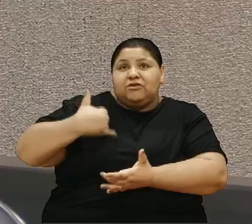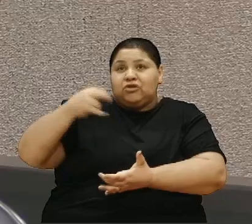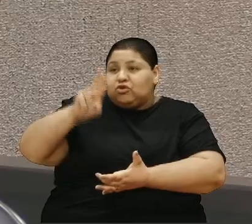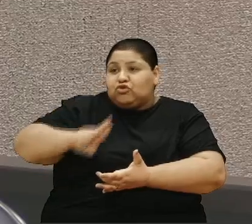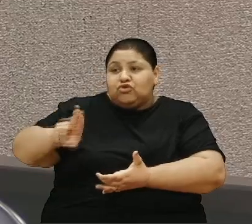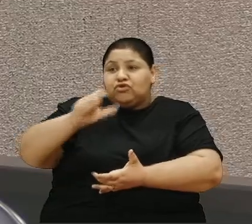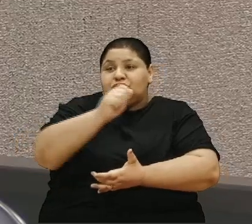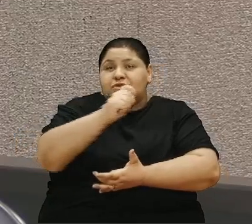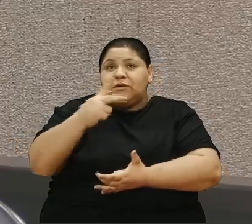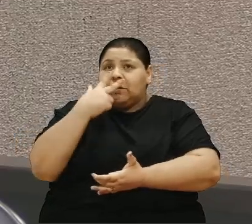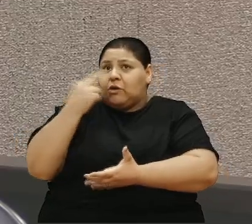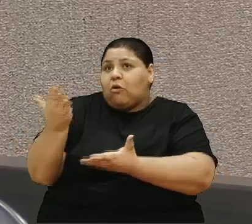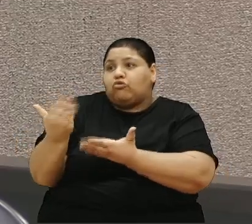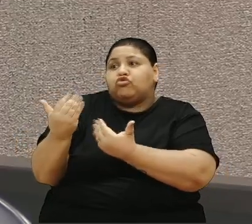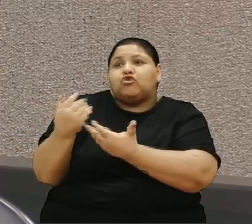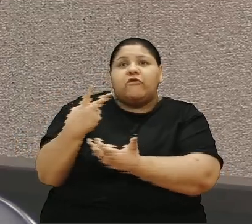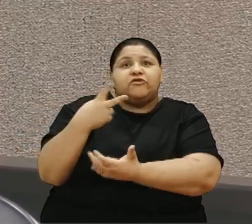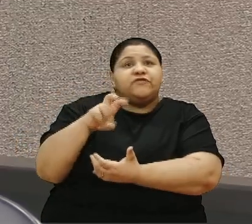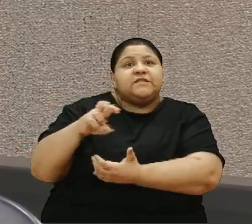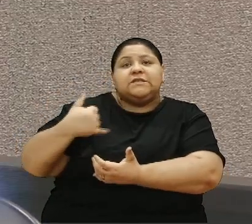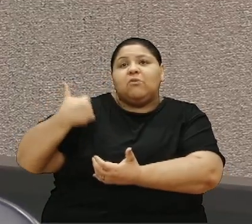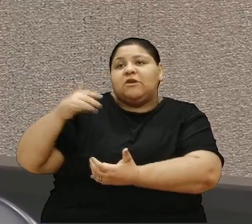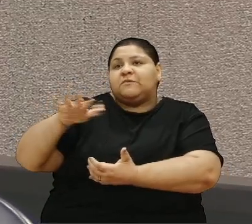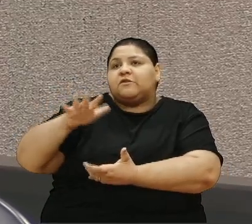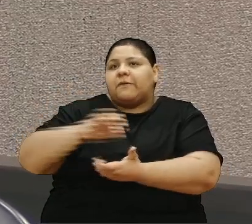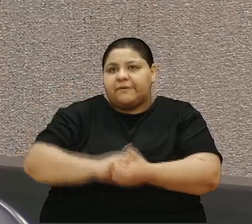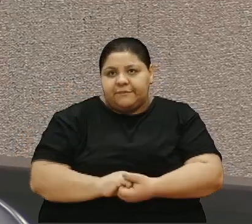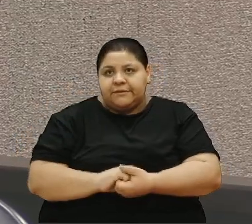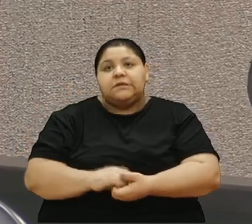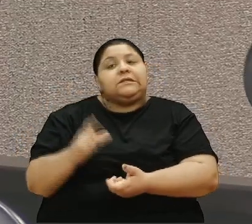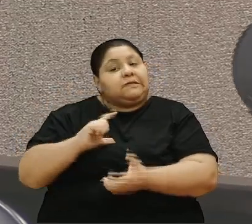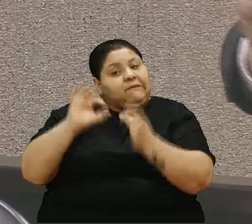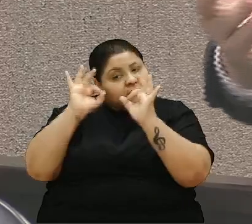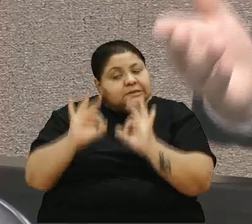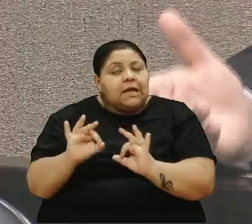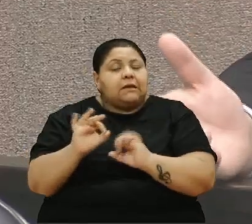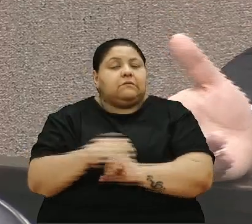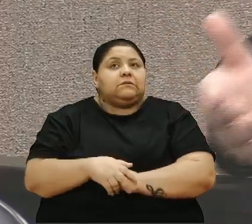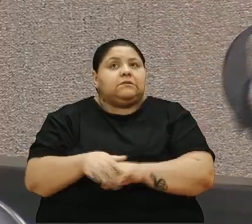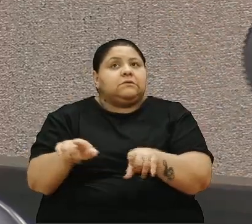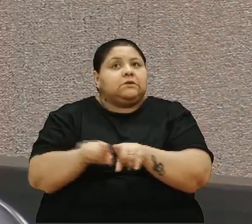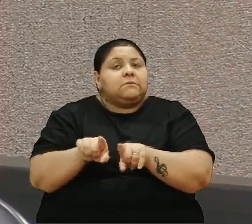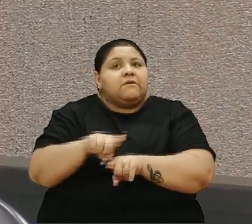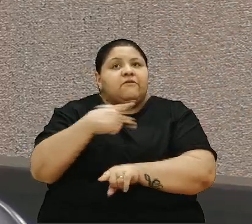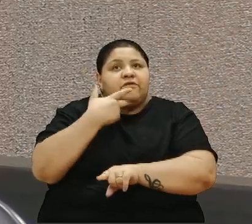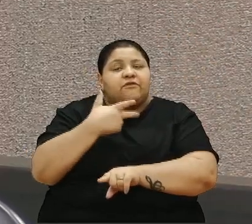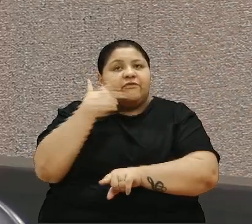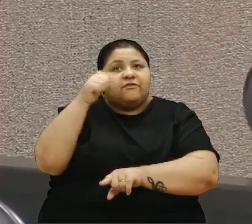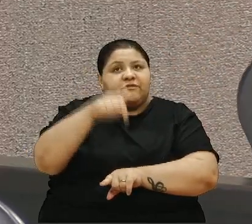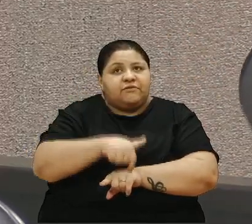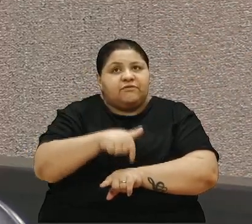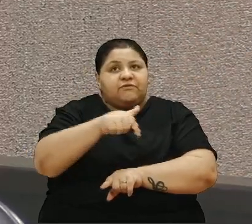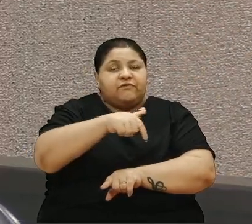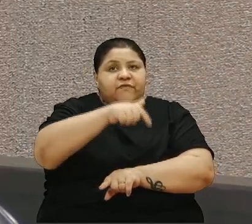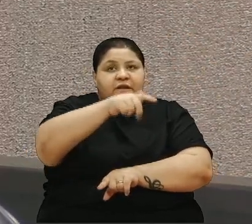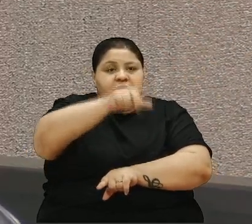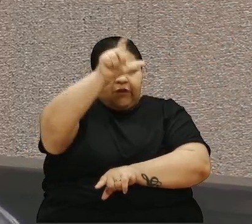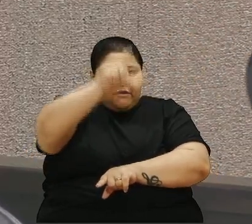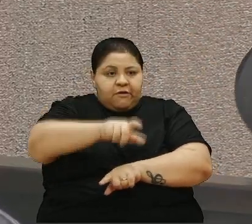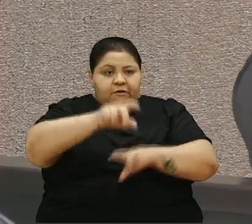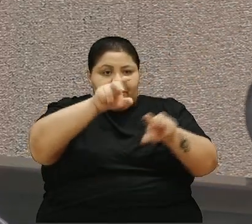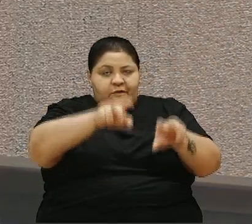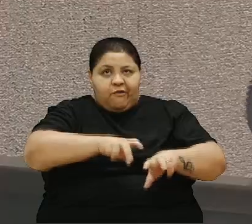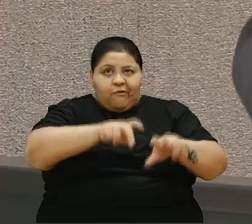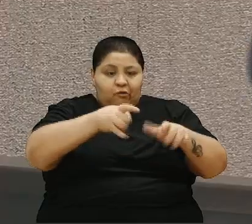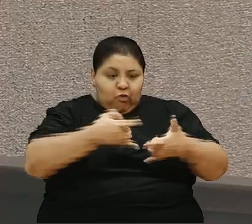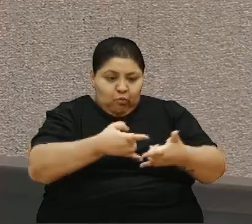aplicativo como um jovem de 20, 25 anos utiliza. Então a gente tem que ser coerente. E outra, foi citado aqui, vem a pessoa do interior trazer um talão